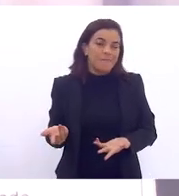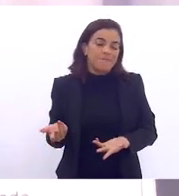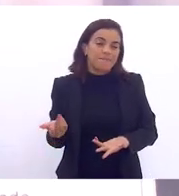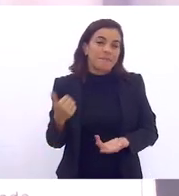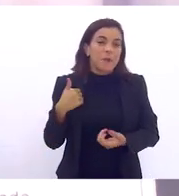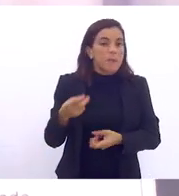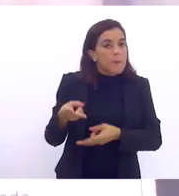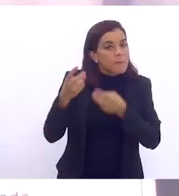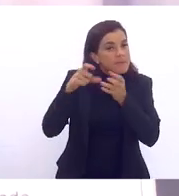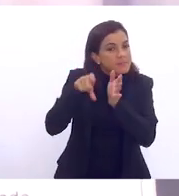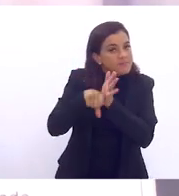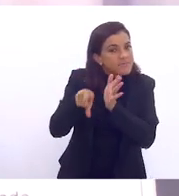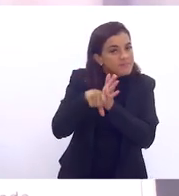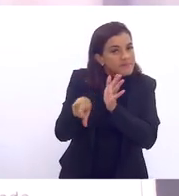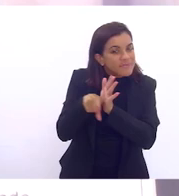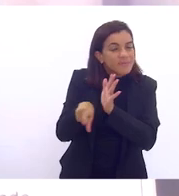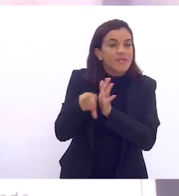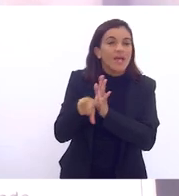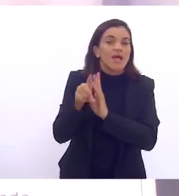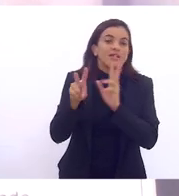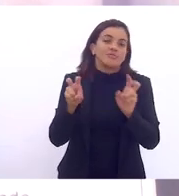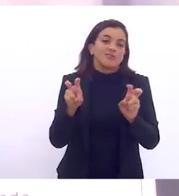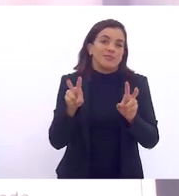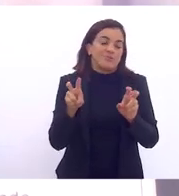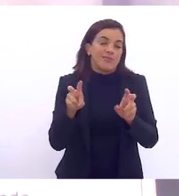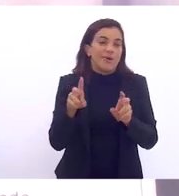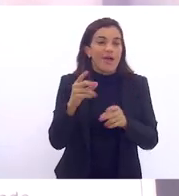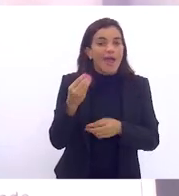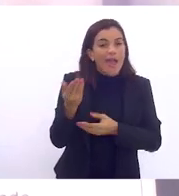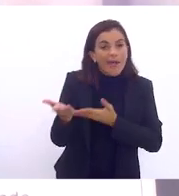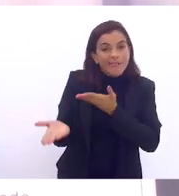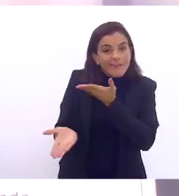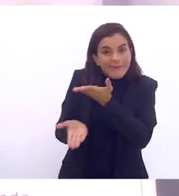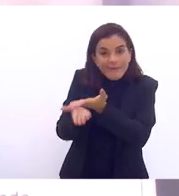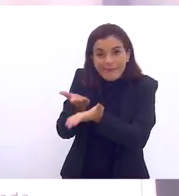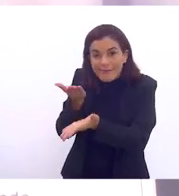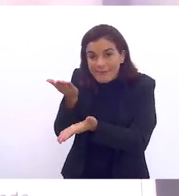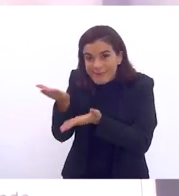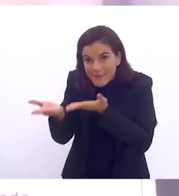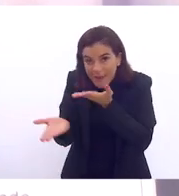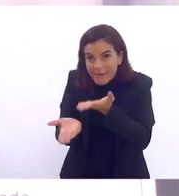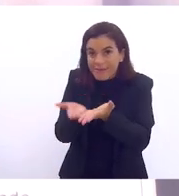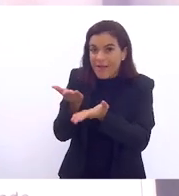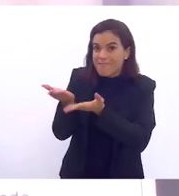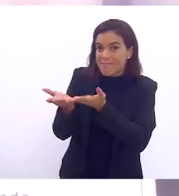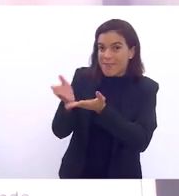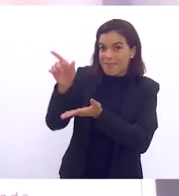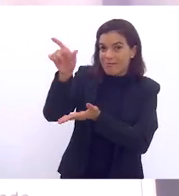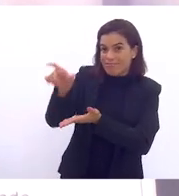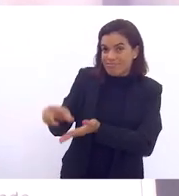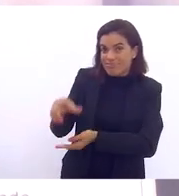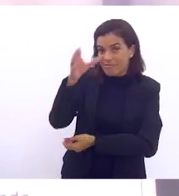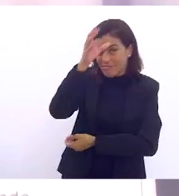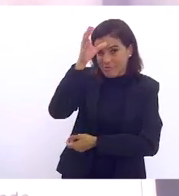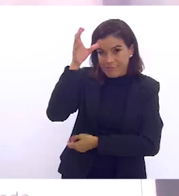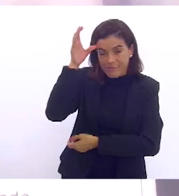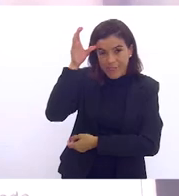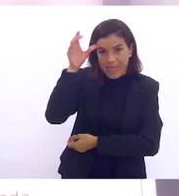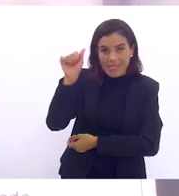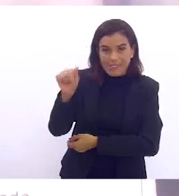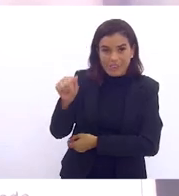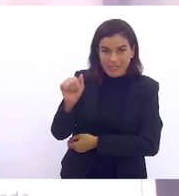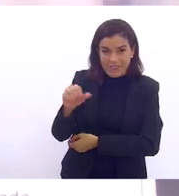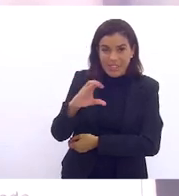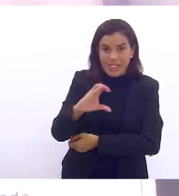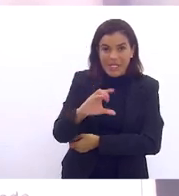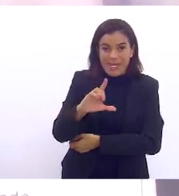nossa cobrança aqui é justamente com isso é o tratamento especial que o nosso cliente precisa ter nosso cliente que eu digo